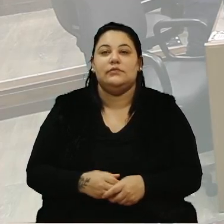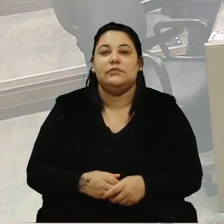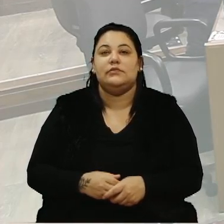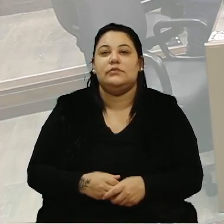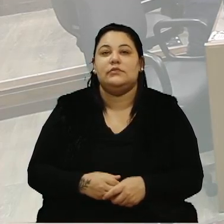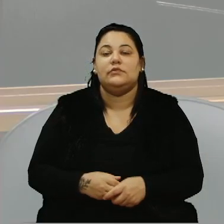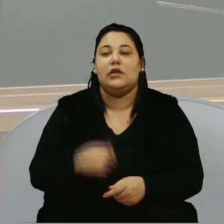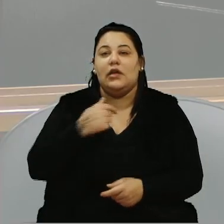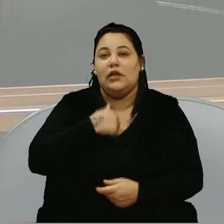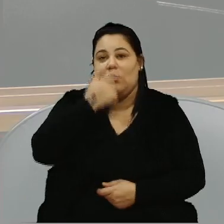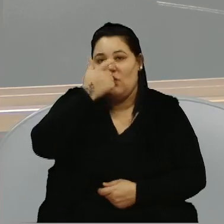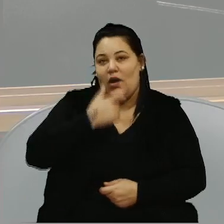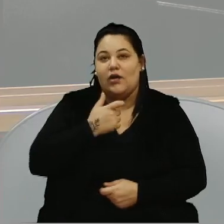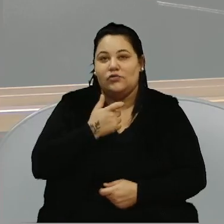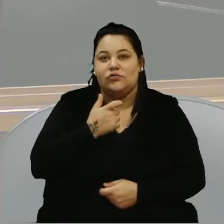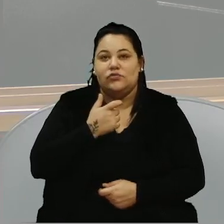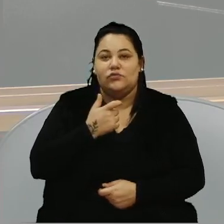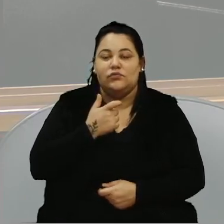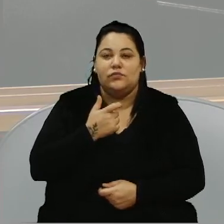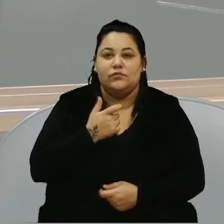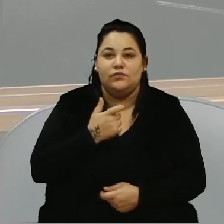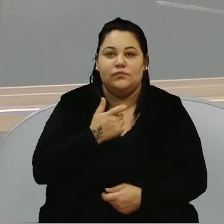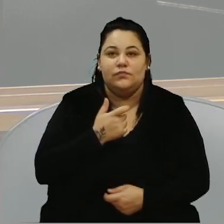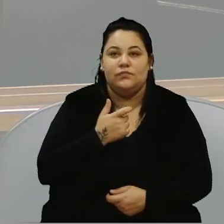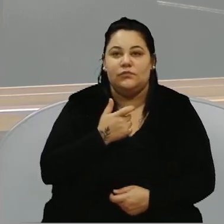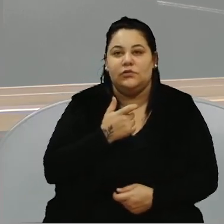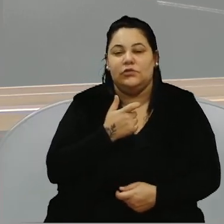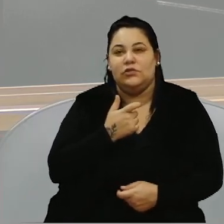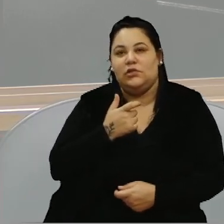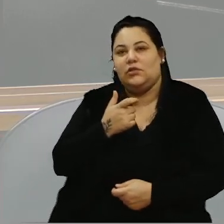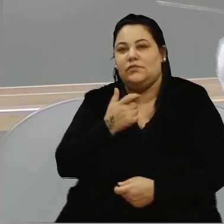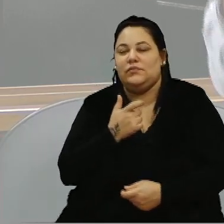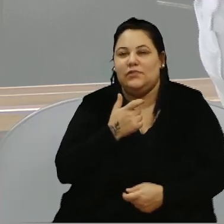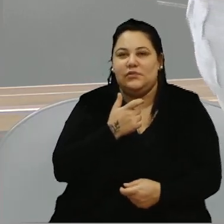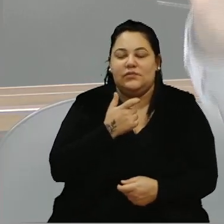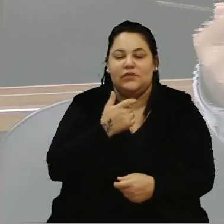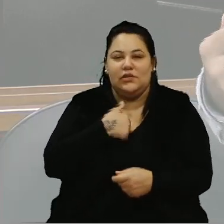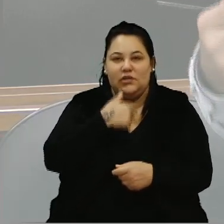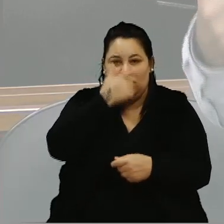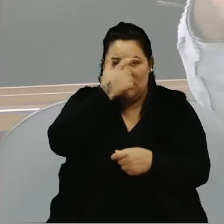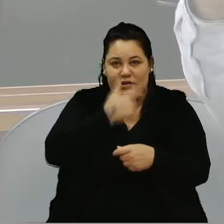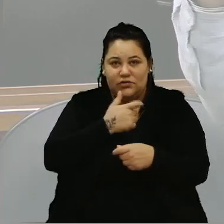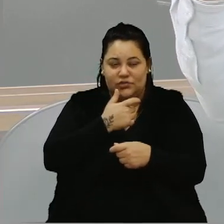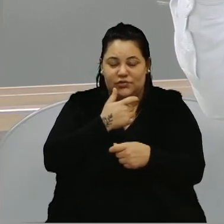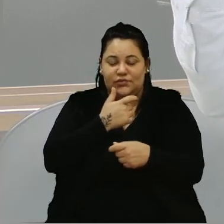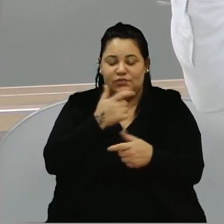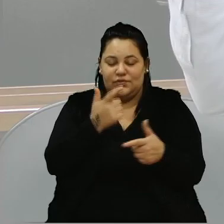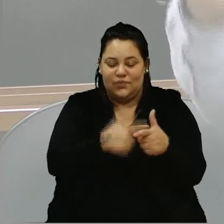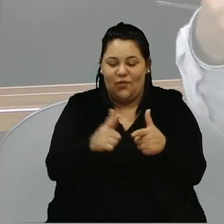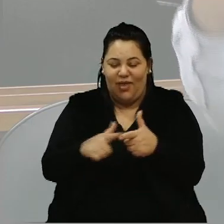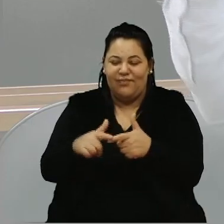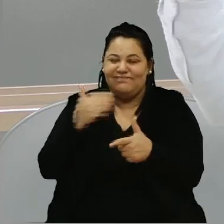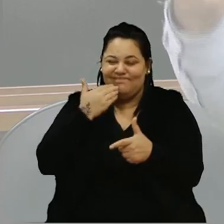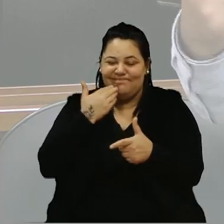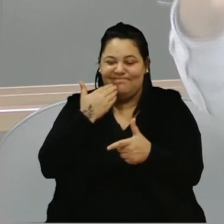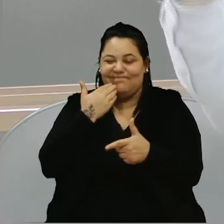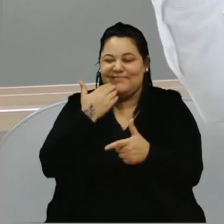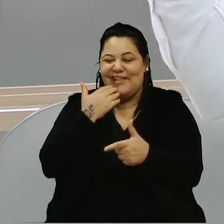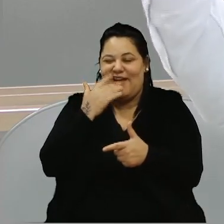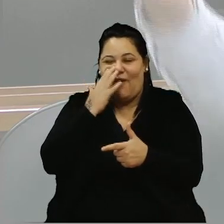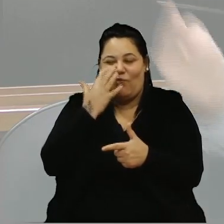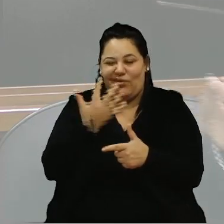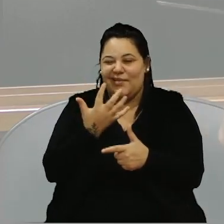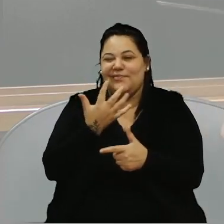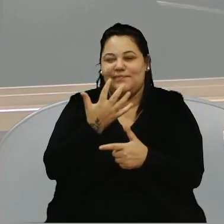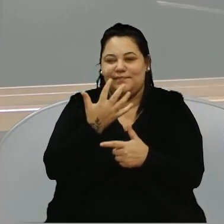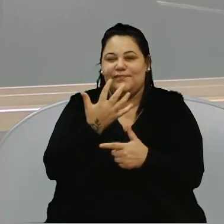E acho que a questão ambiental, os problemas de intempéries advindos das